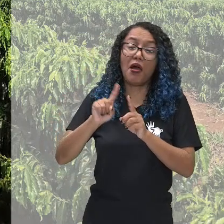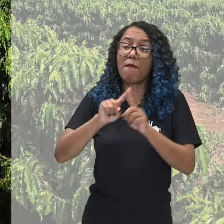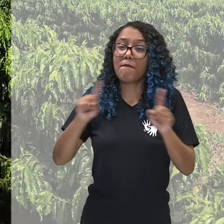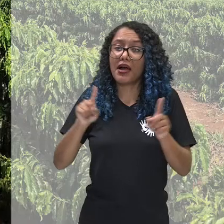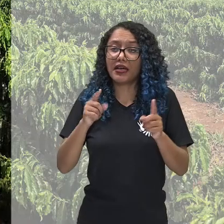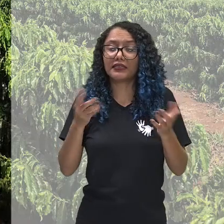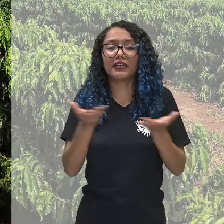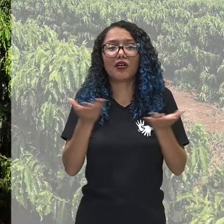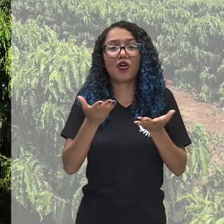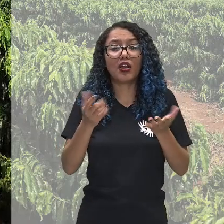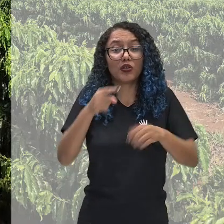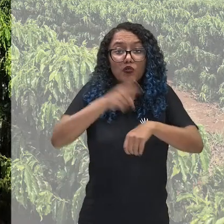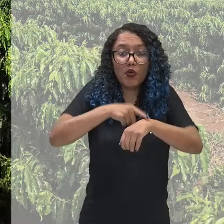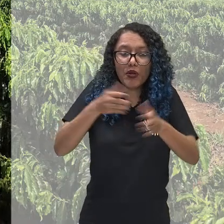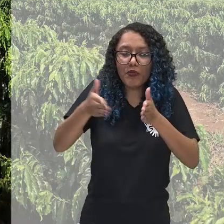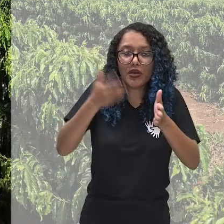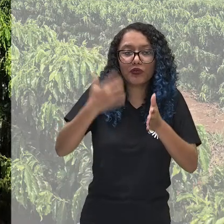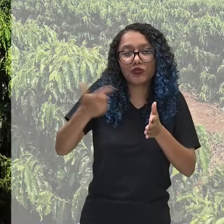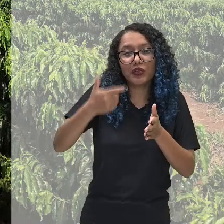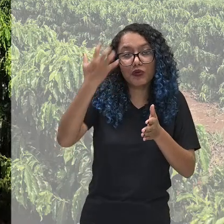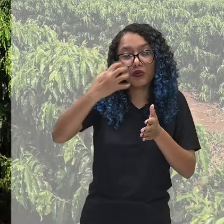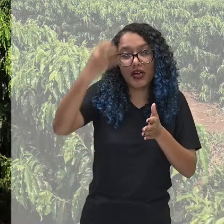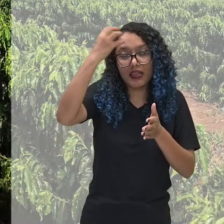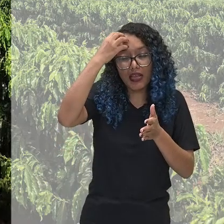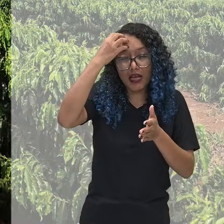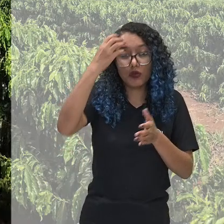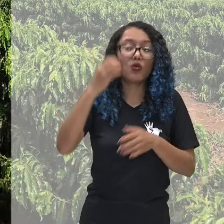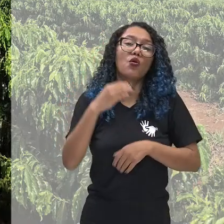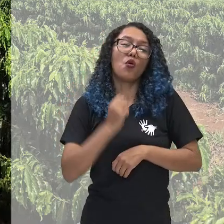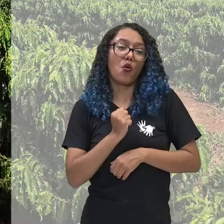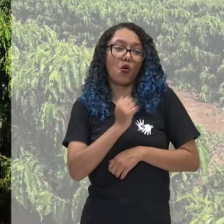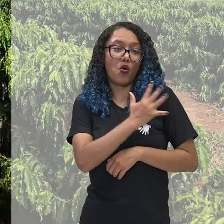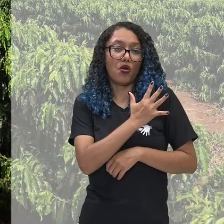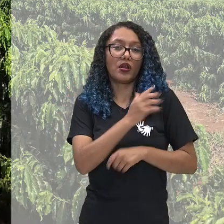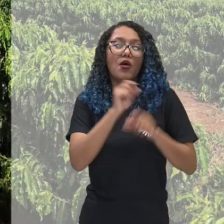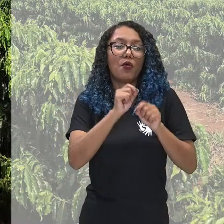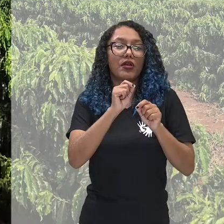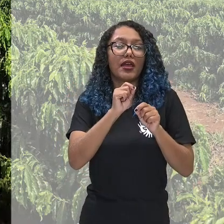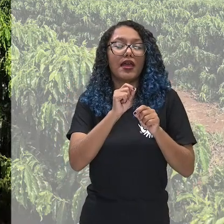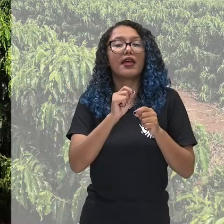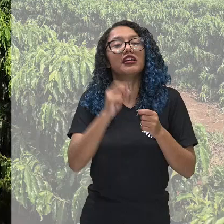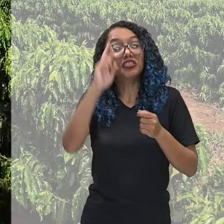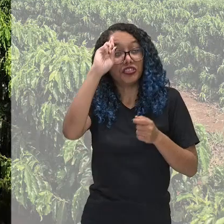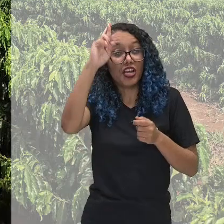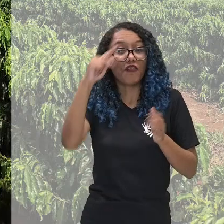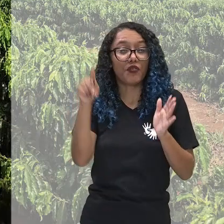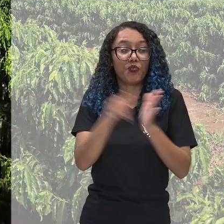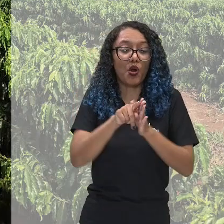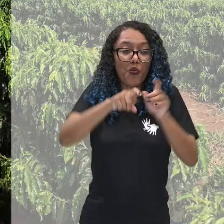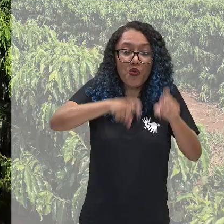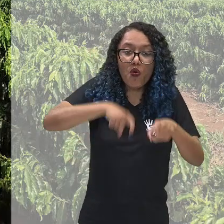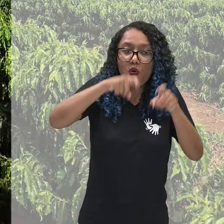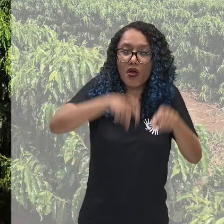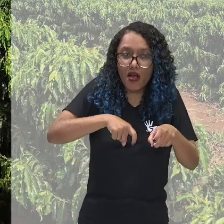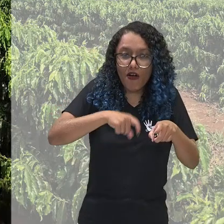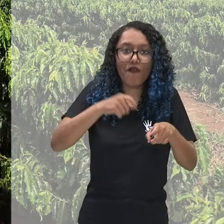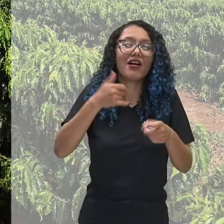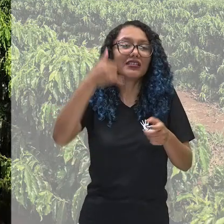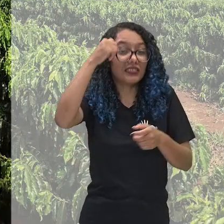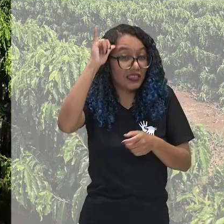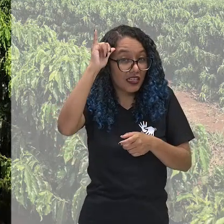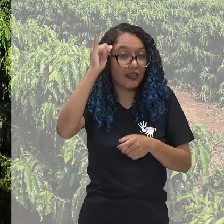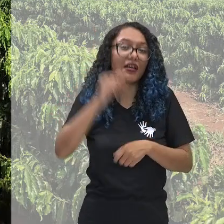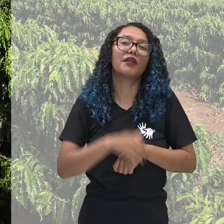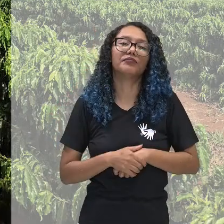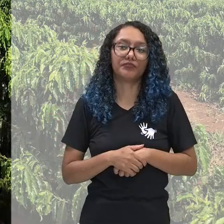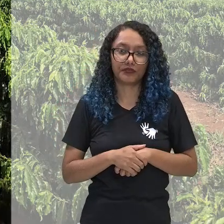nesse momento, os coronéis, eles passam a ter uma grande força no Brasil, e a gente vai ver